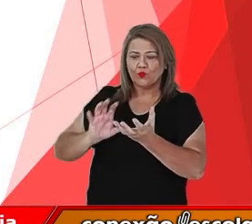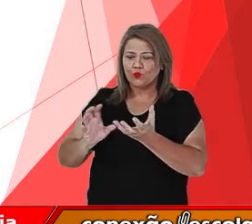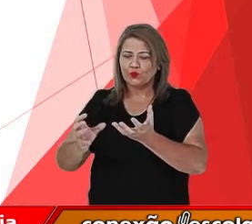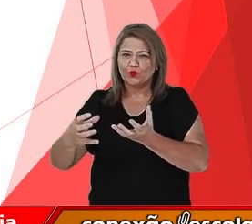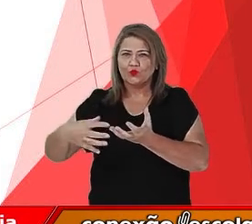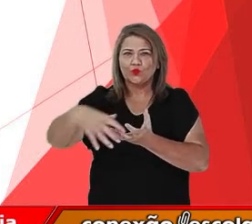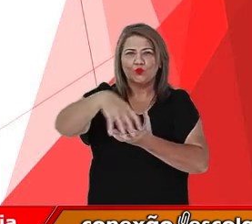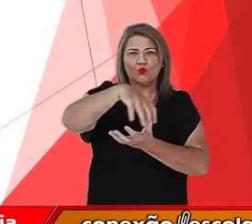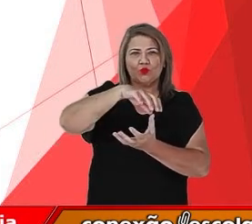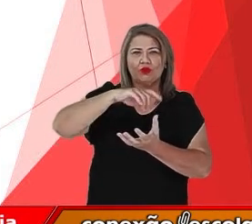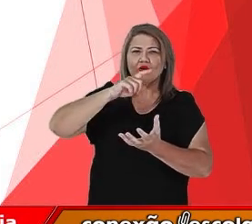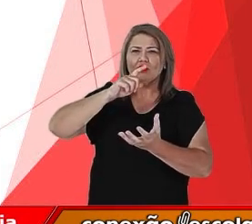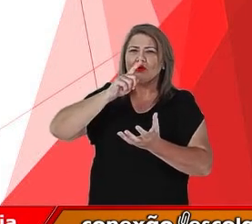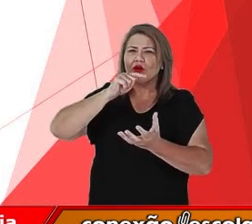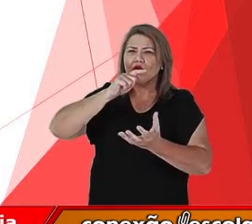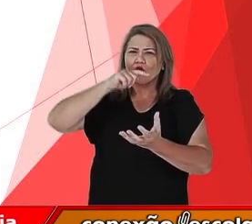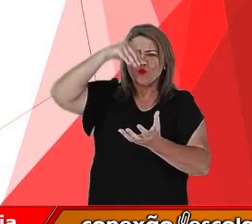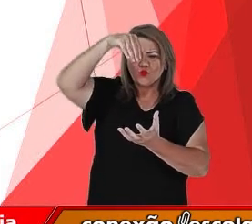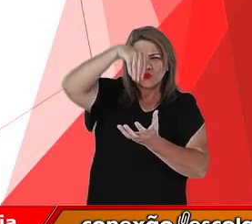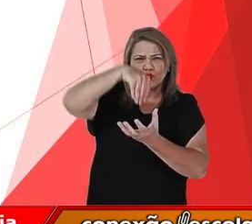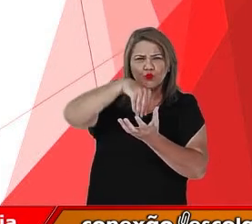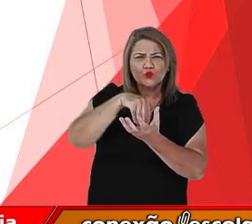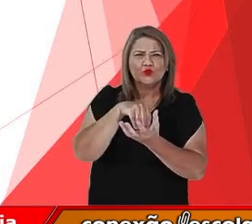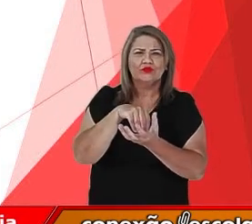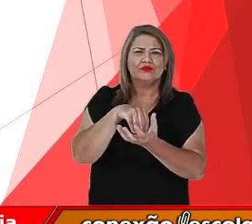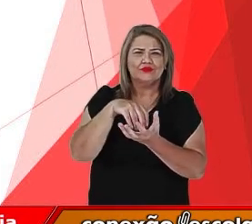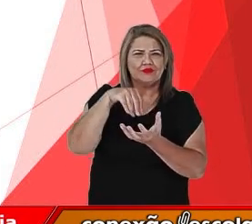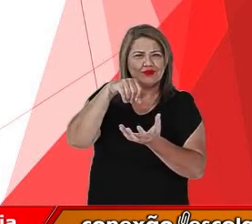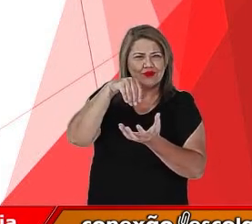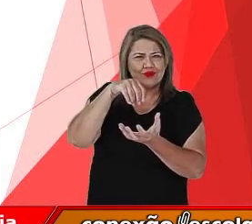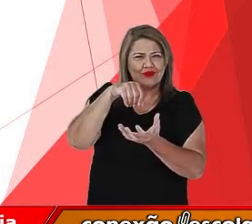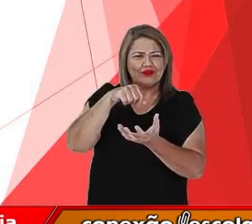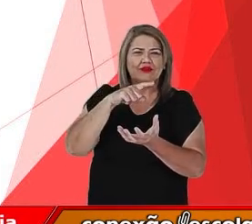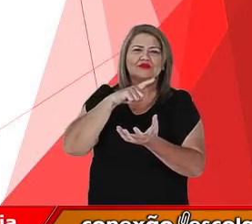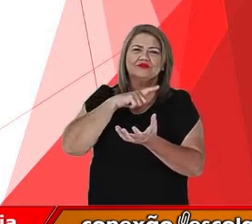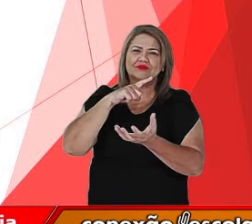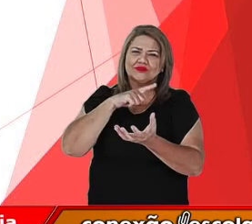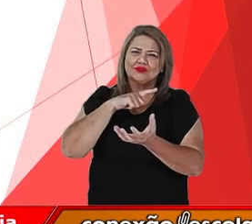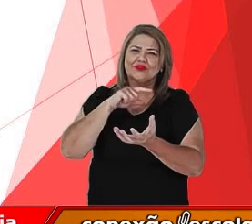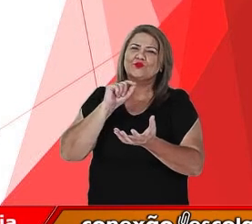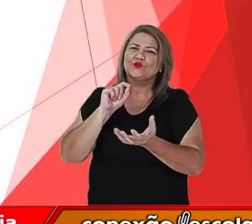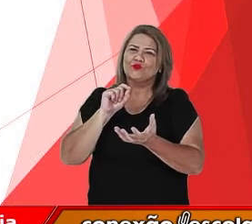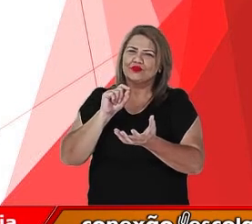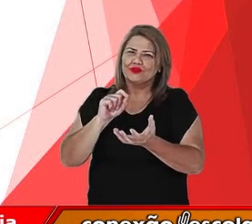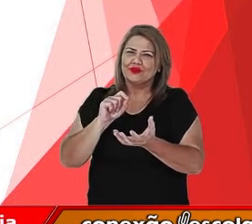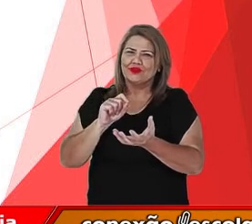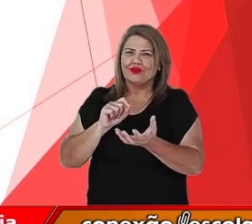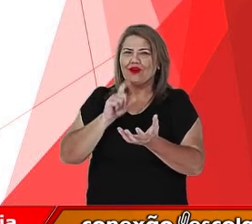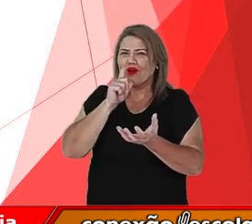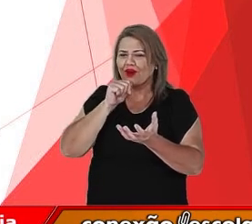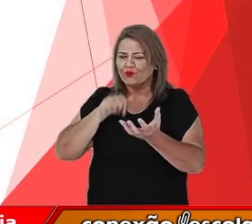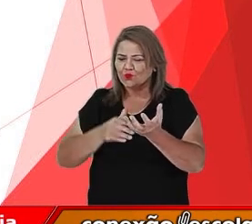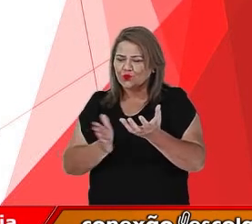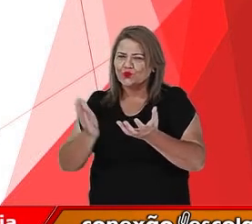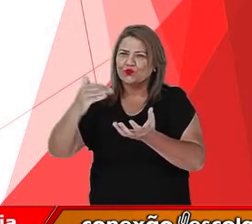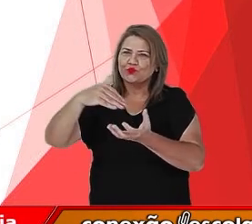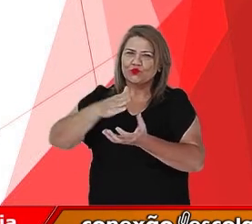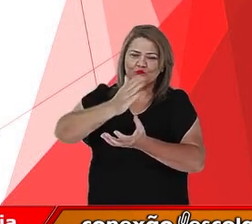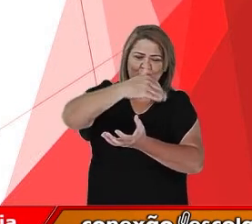estão submersas pelas águas, é onde encontramos os oceanos.